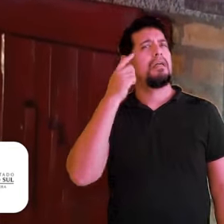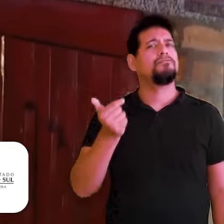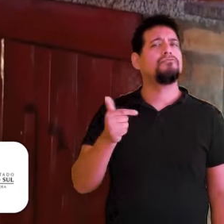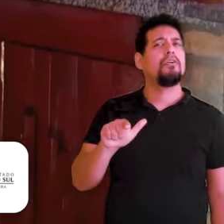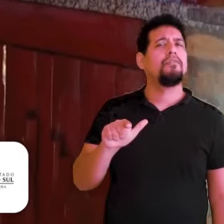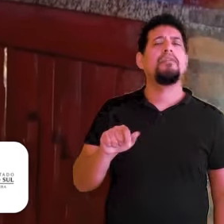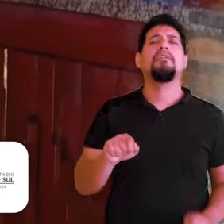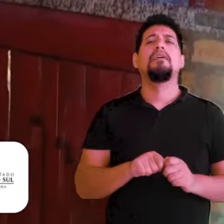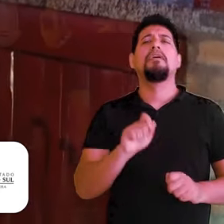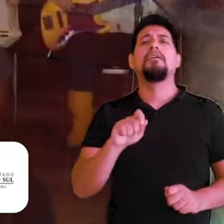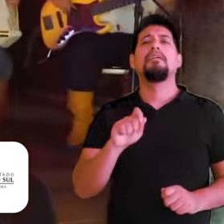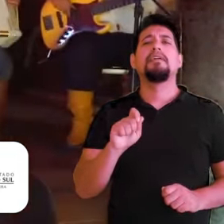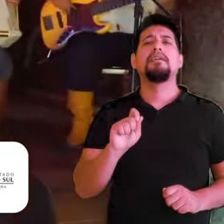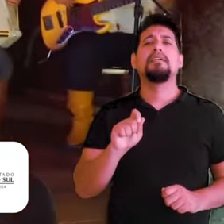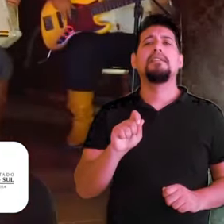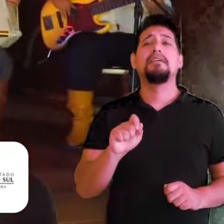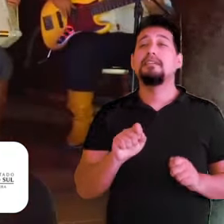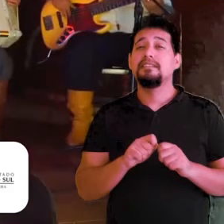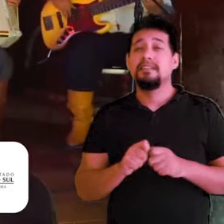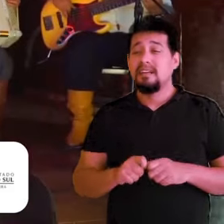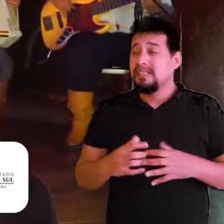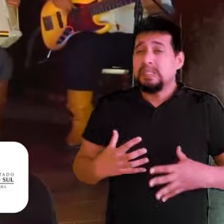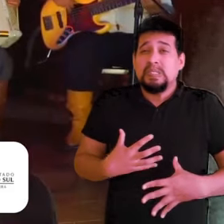vai repensar e mergulhar na